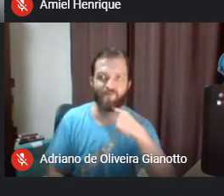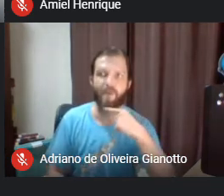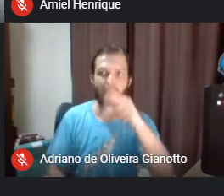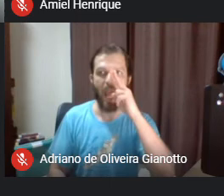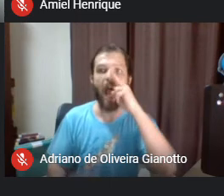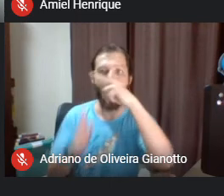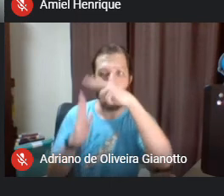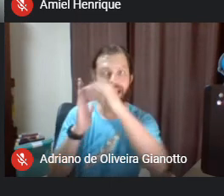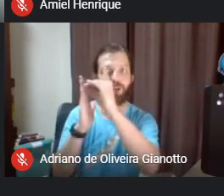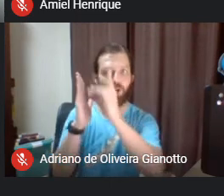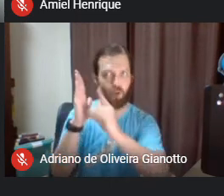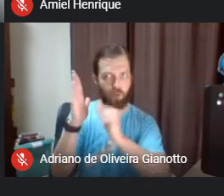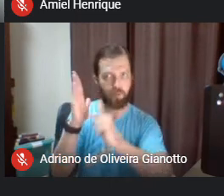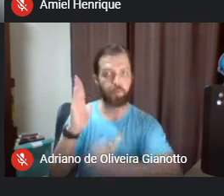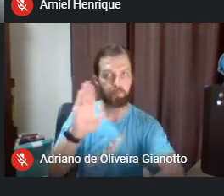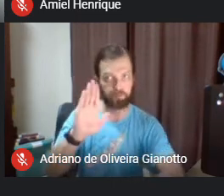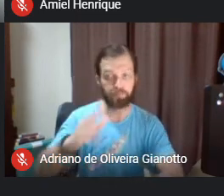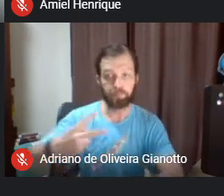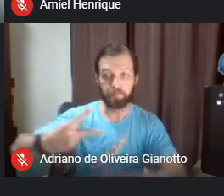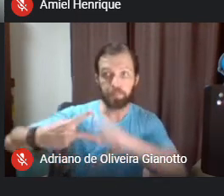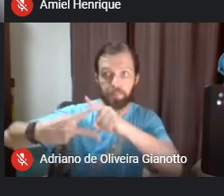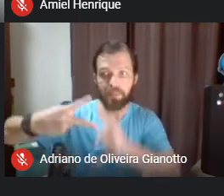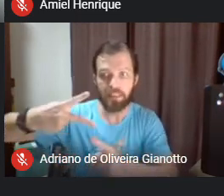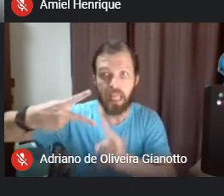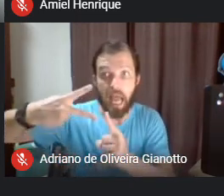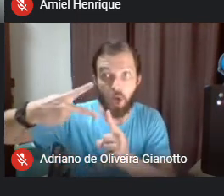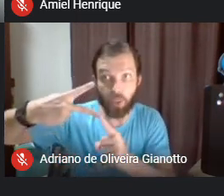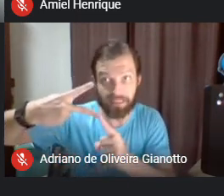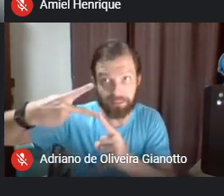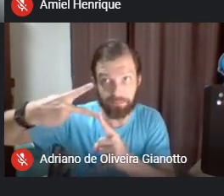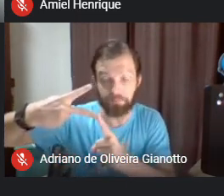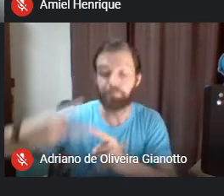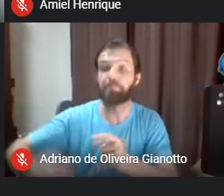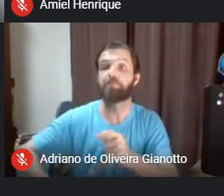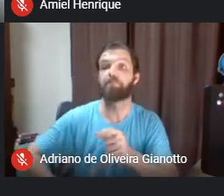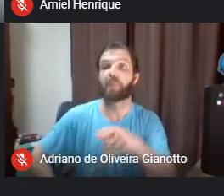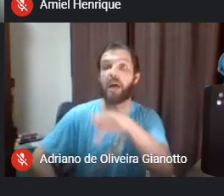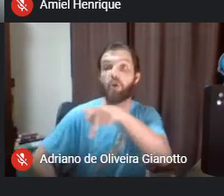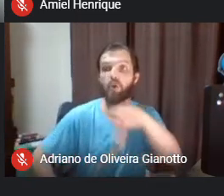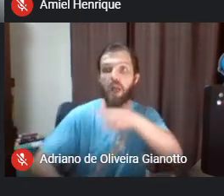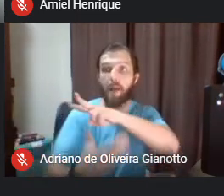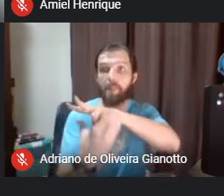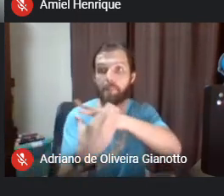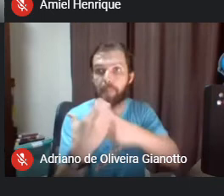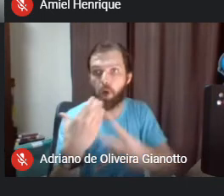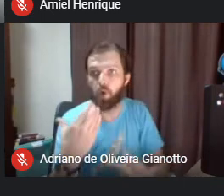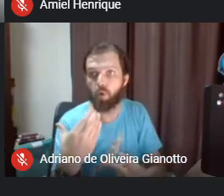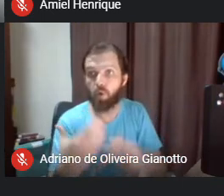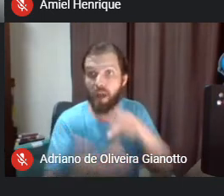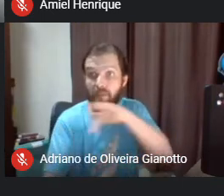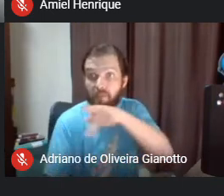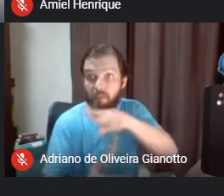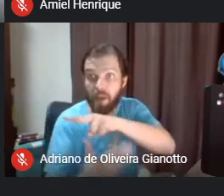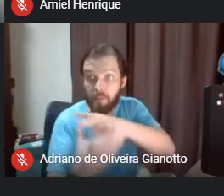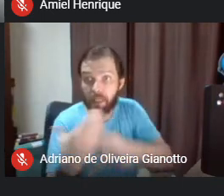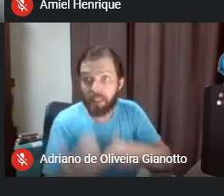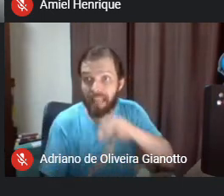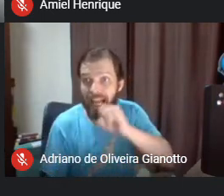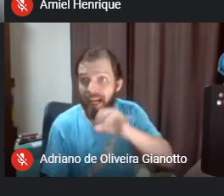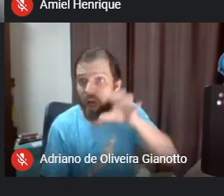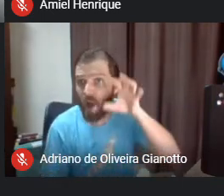Então, a prioridade é para surdo. Leia um decreto, está especificado lá. O segundo ponto,